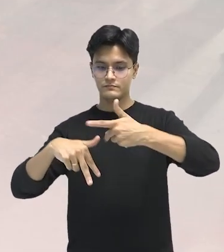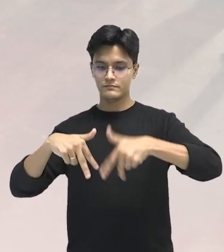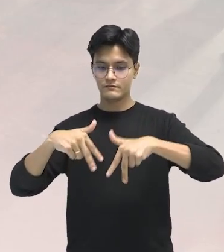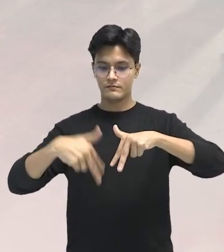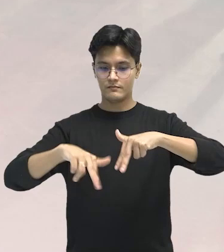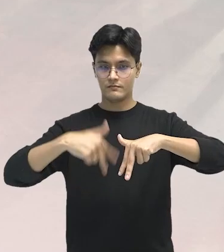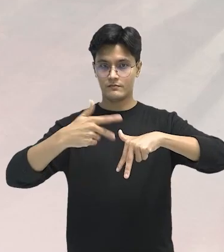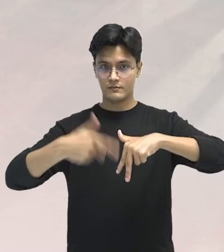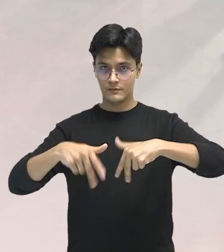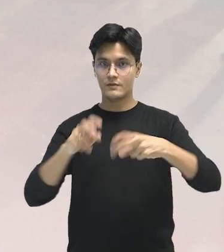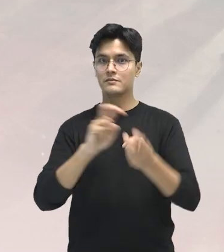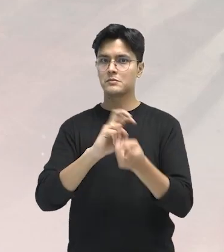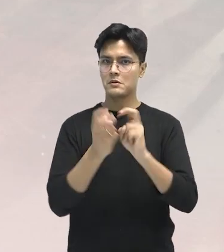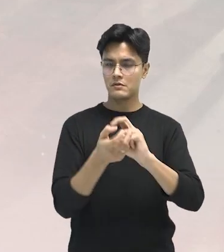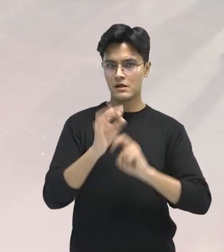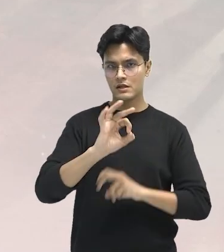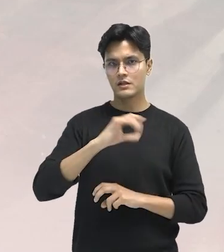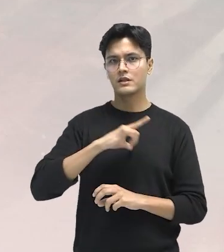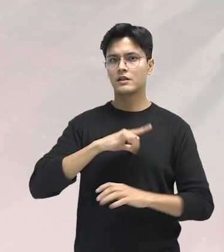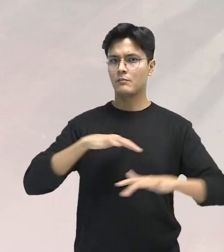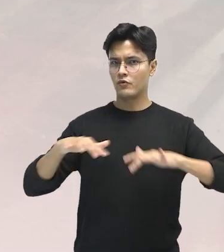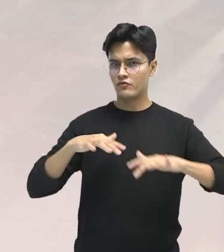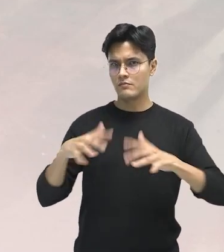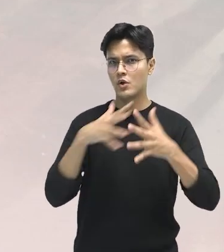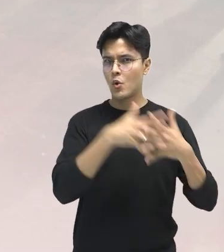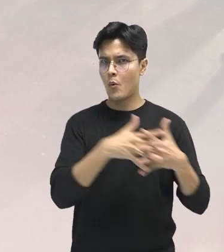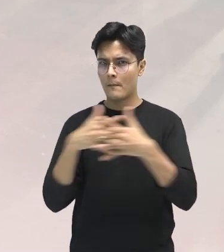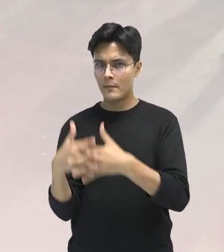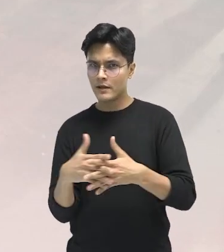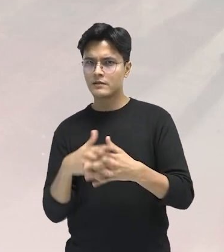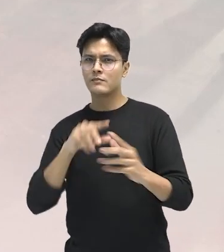movimentos complexos, não com o intuito de